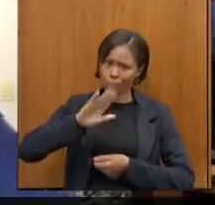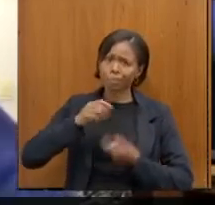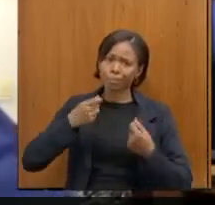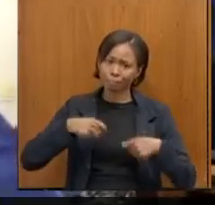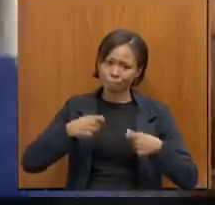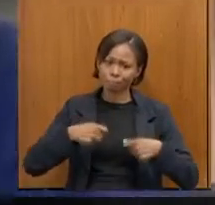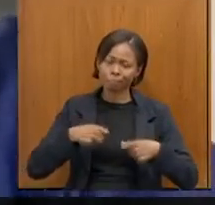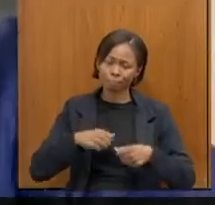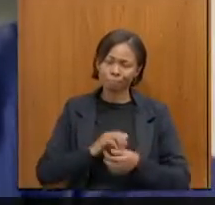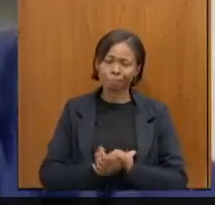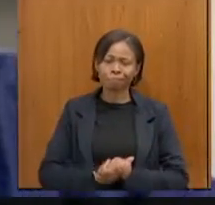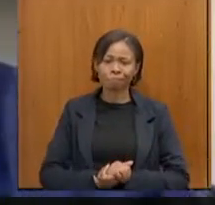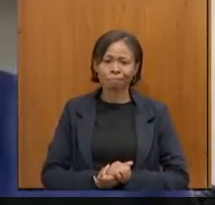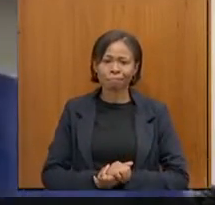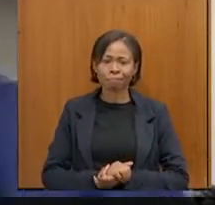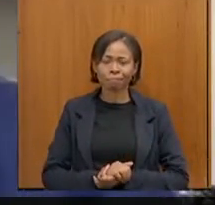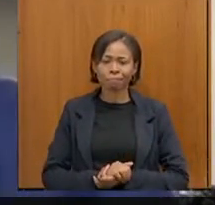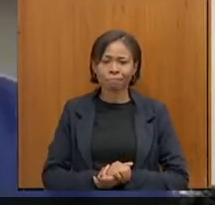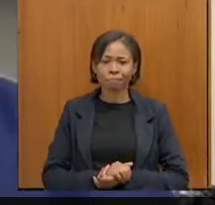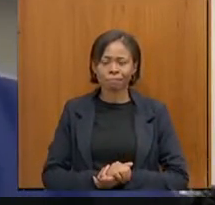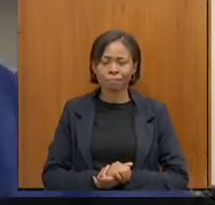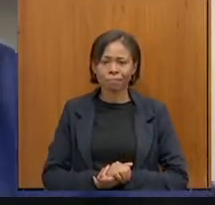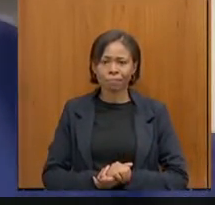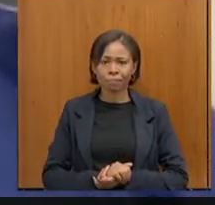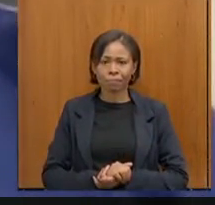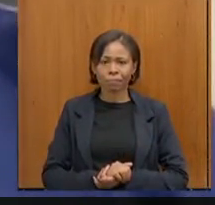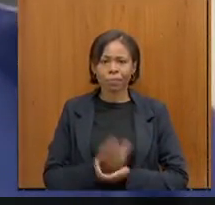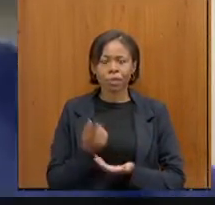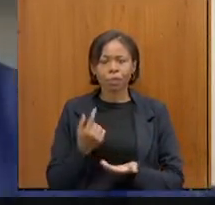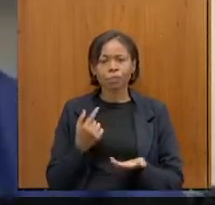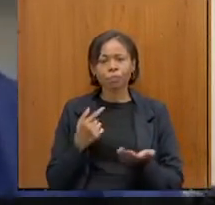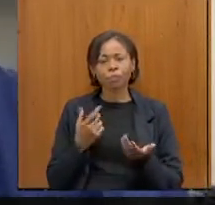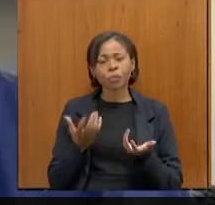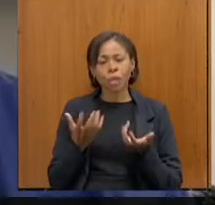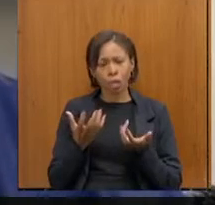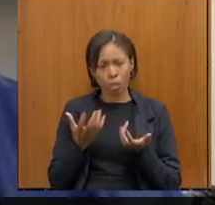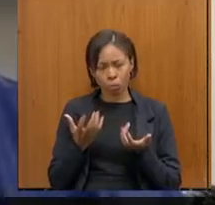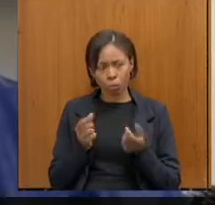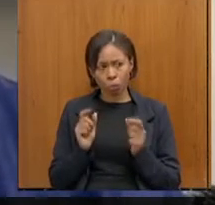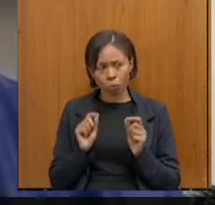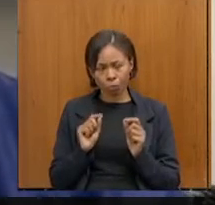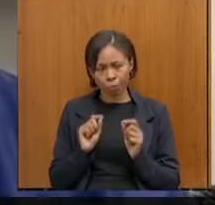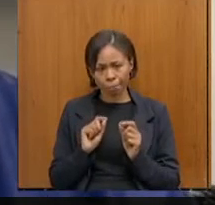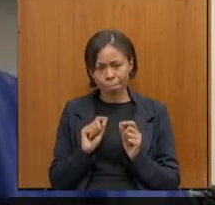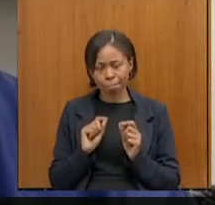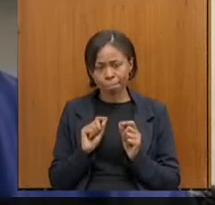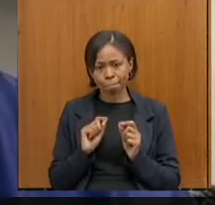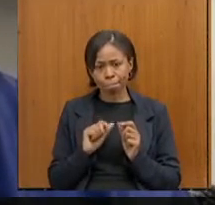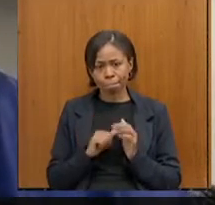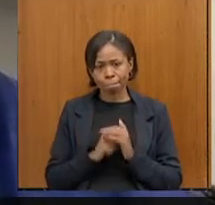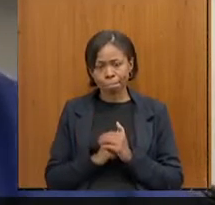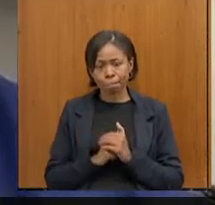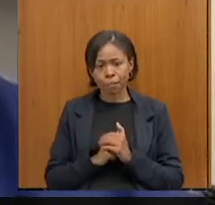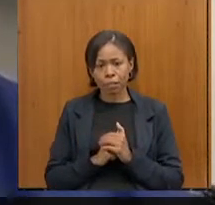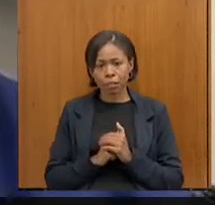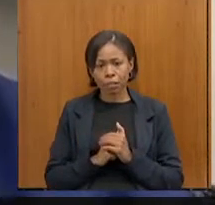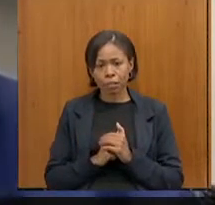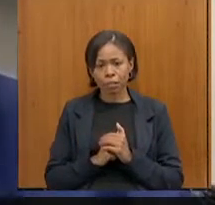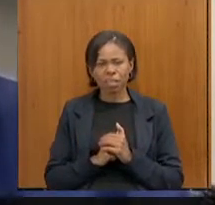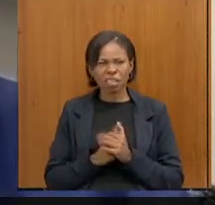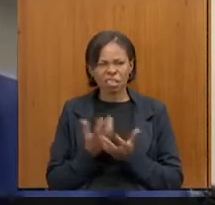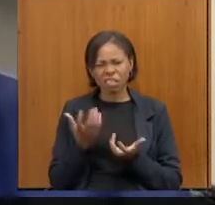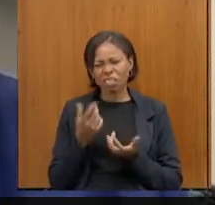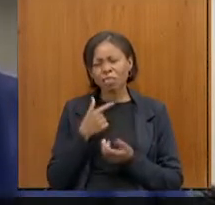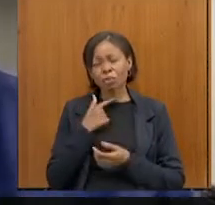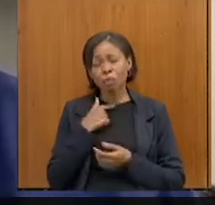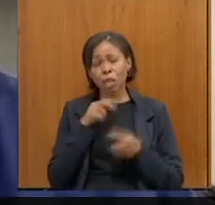o secretário Fernando eu gostaria desse momento e eu queria abordar